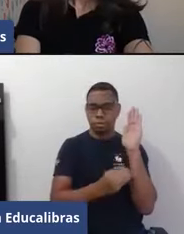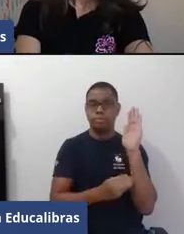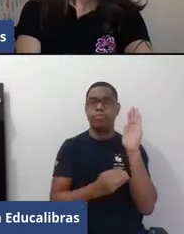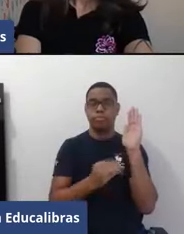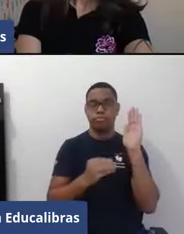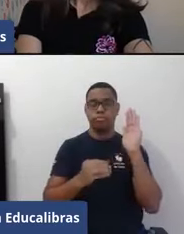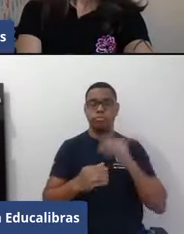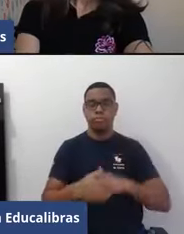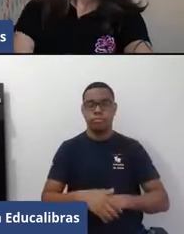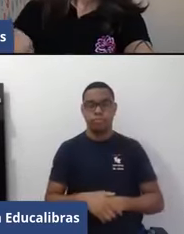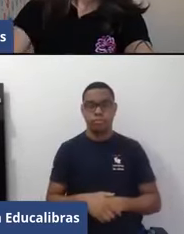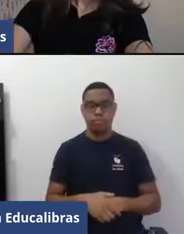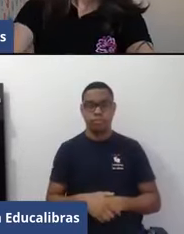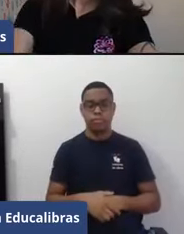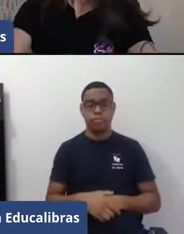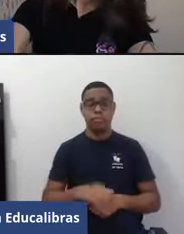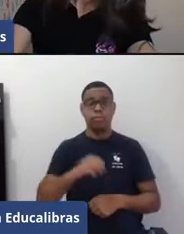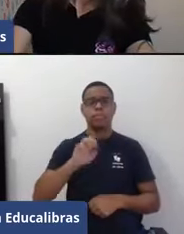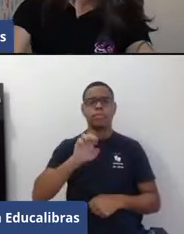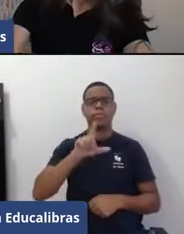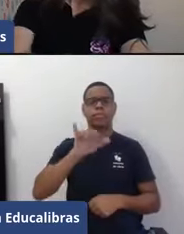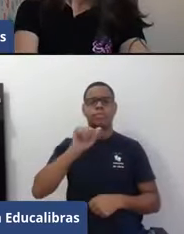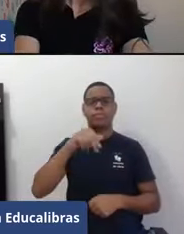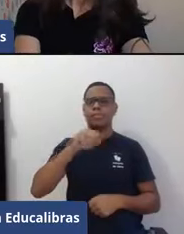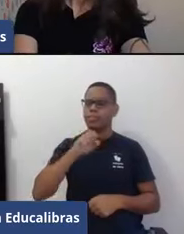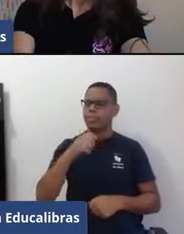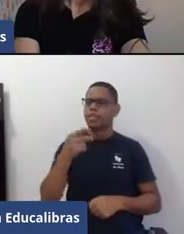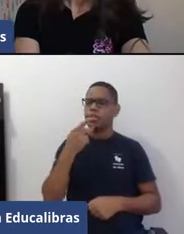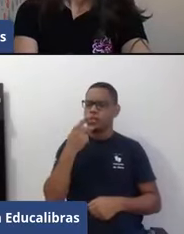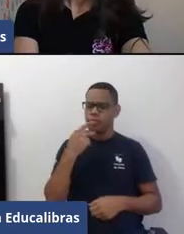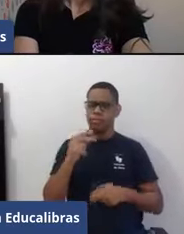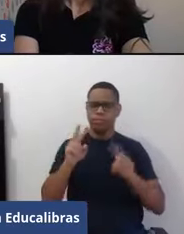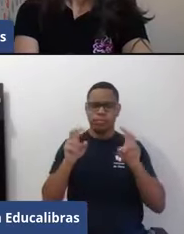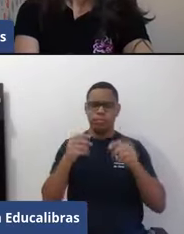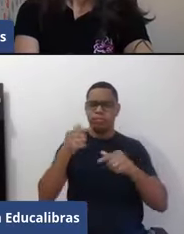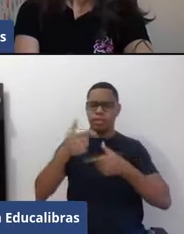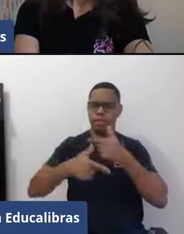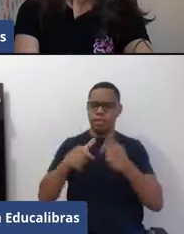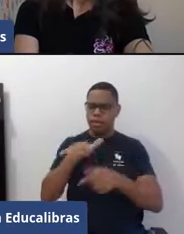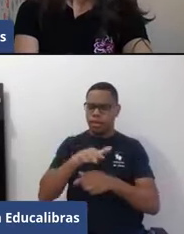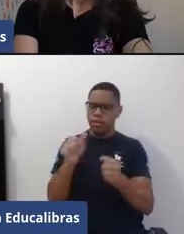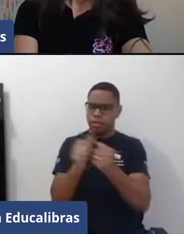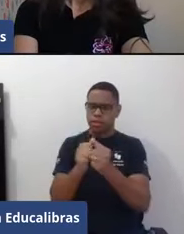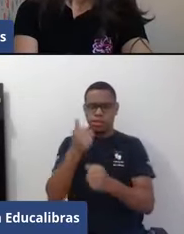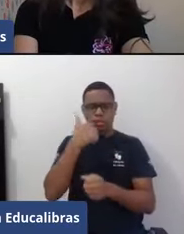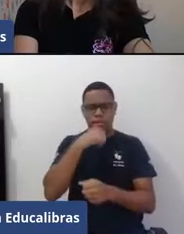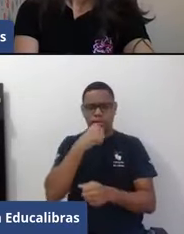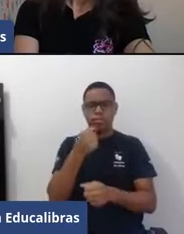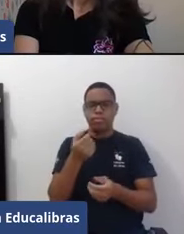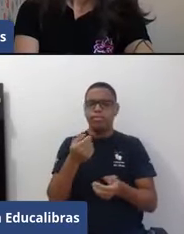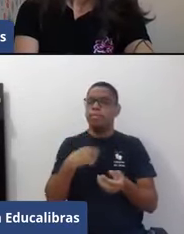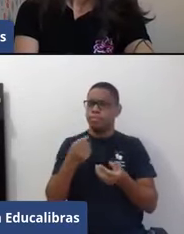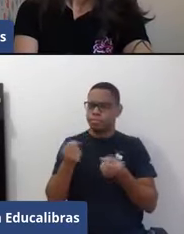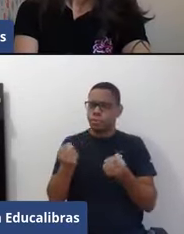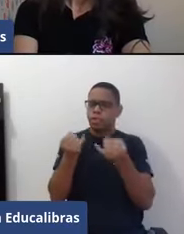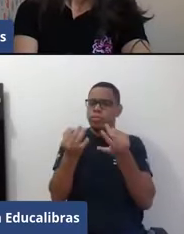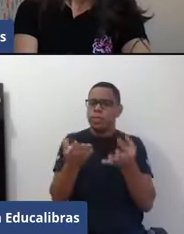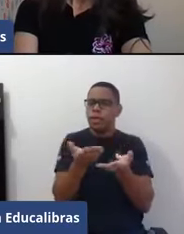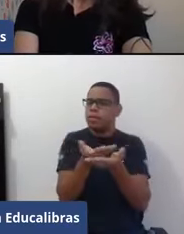Né? Eliane, você falou de trabalho com mães, né? Eu queria que você falasse um pouco mais disso,